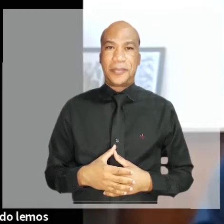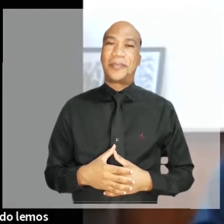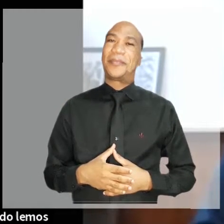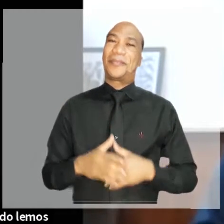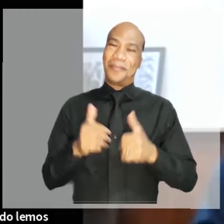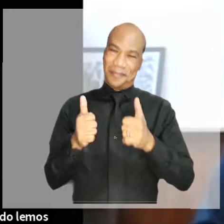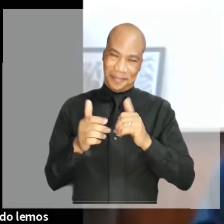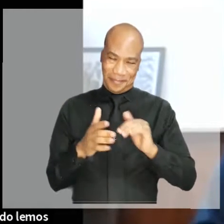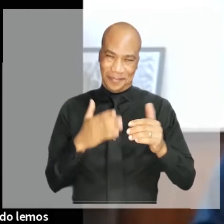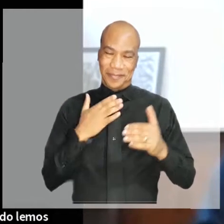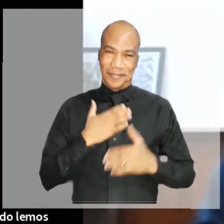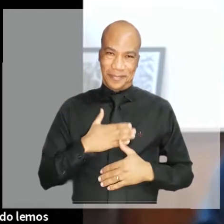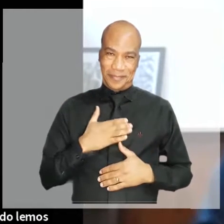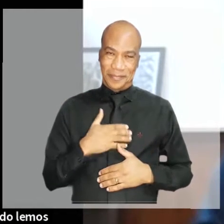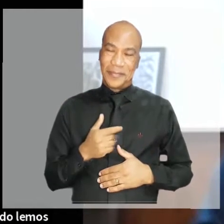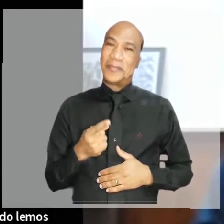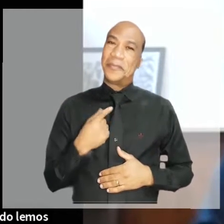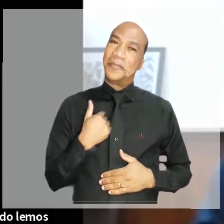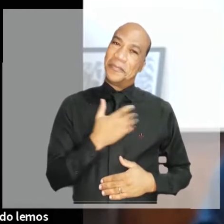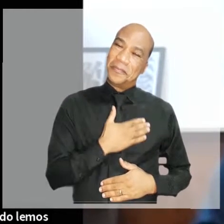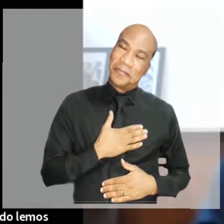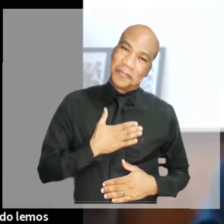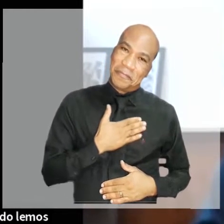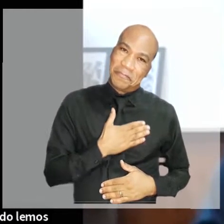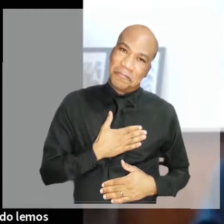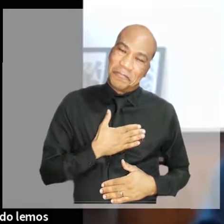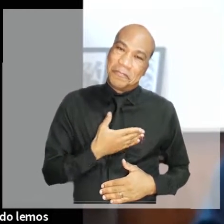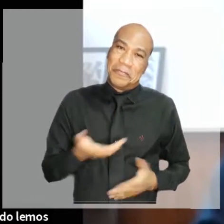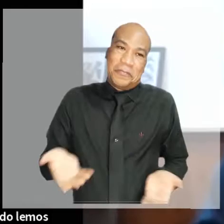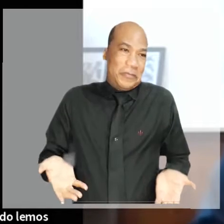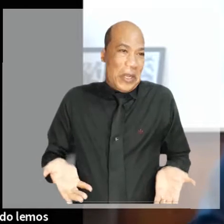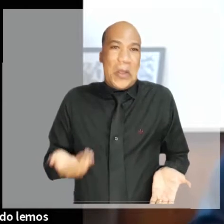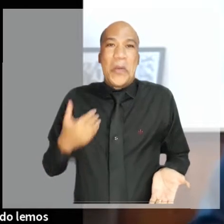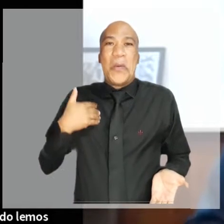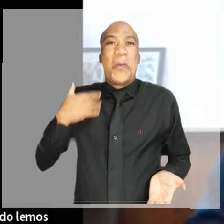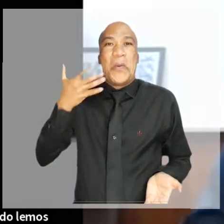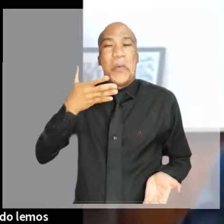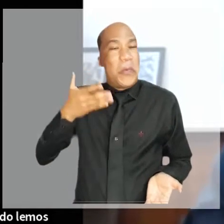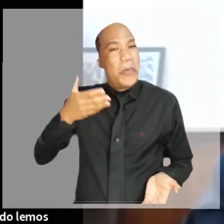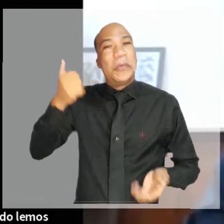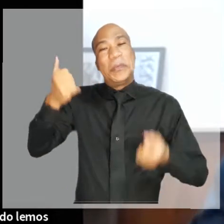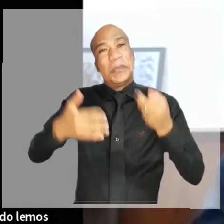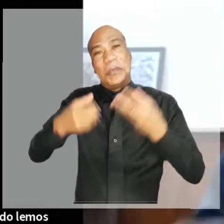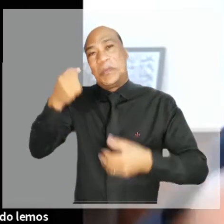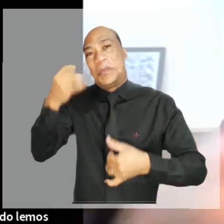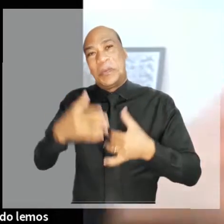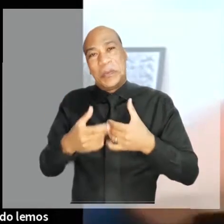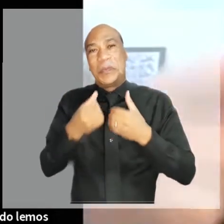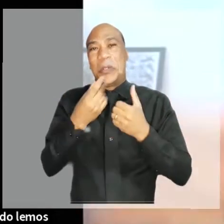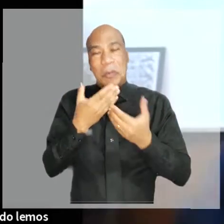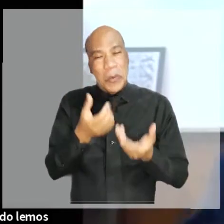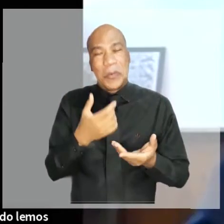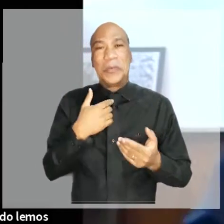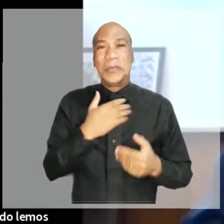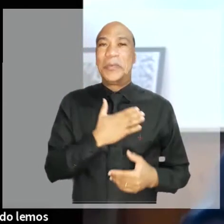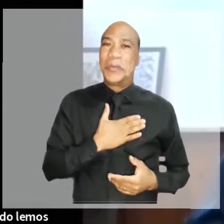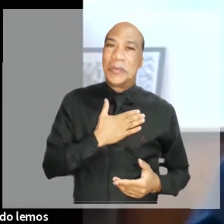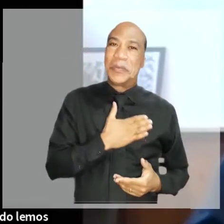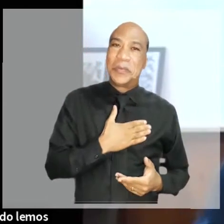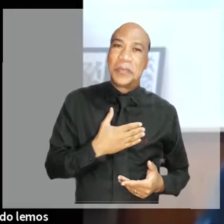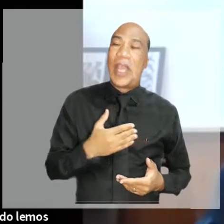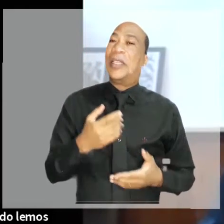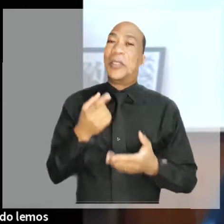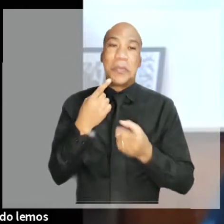primeiro, uma honra extraordinária estar dividindo esse último painel com você, e muito bom esse formato da gente